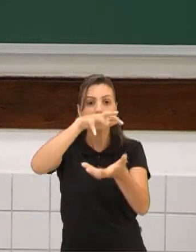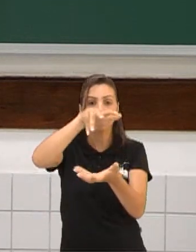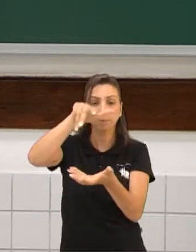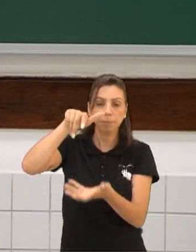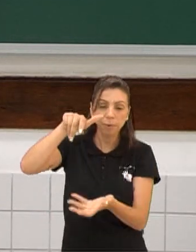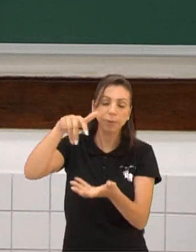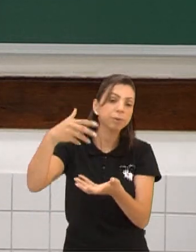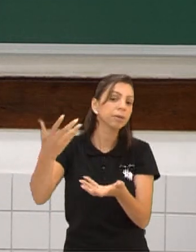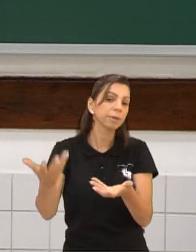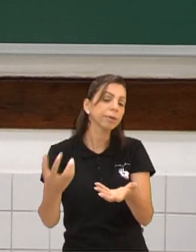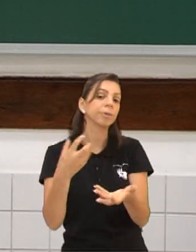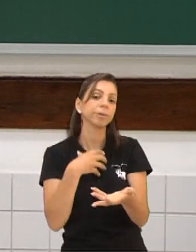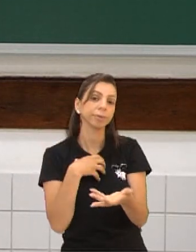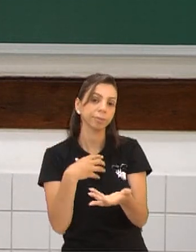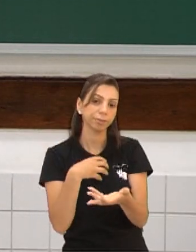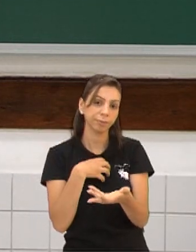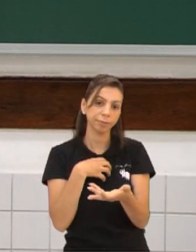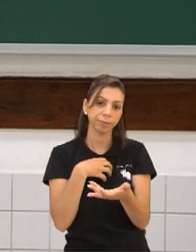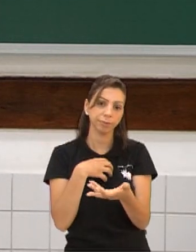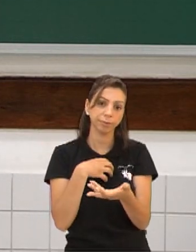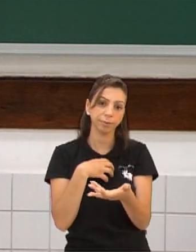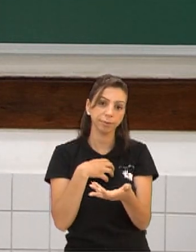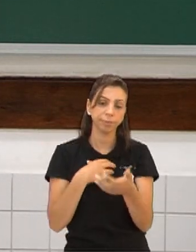Então, a sensibilidade e